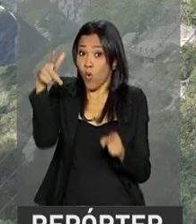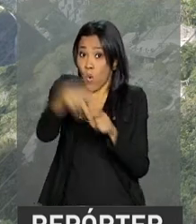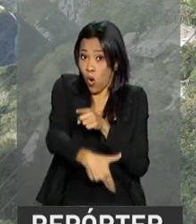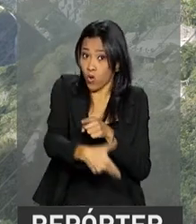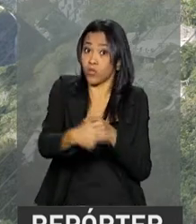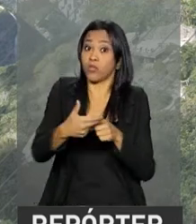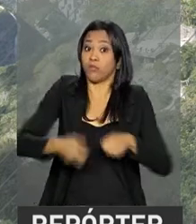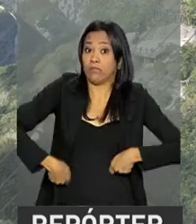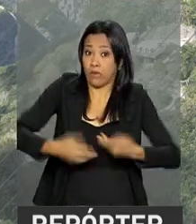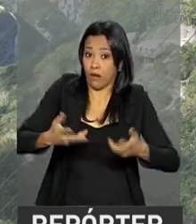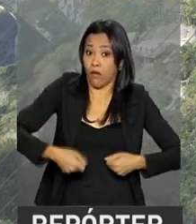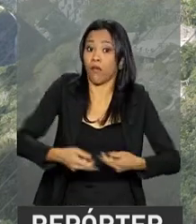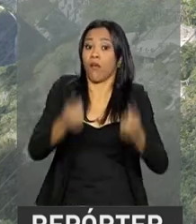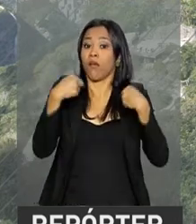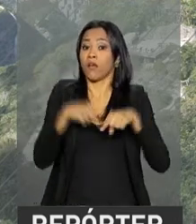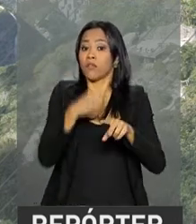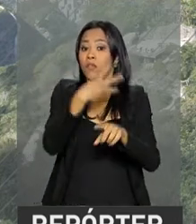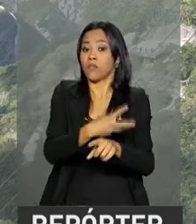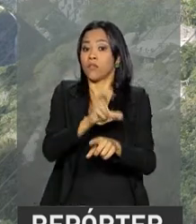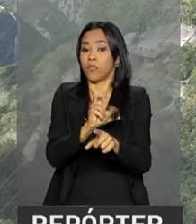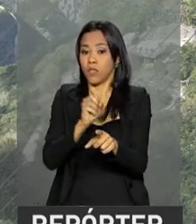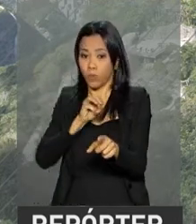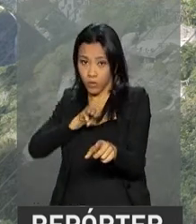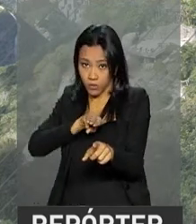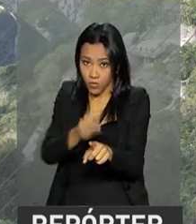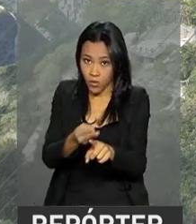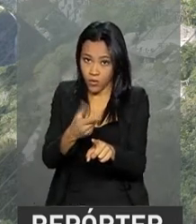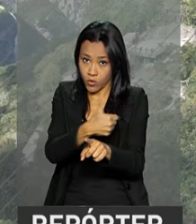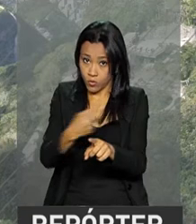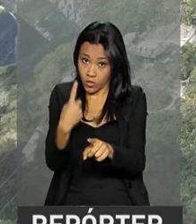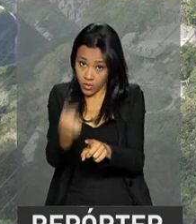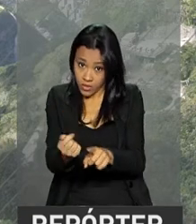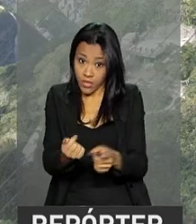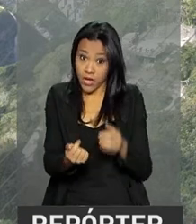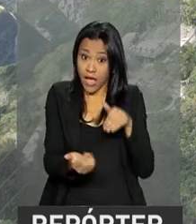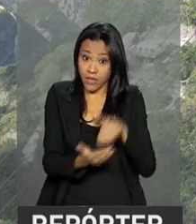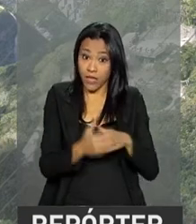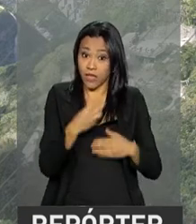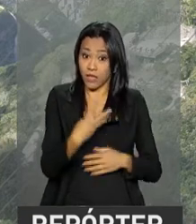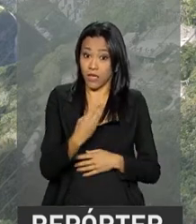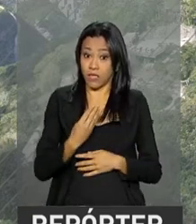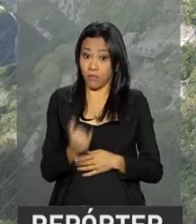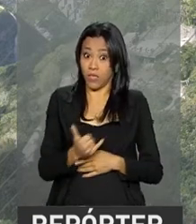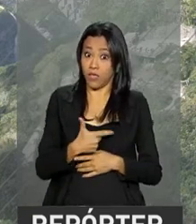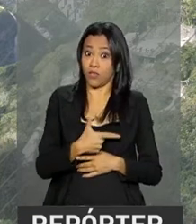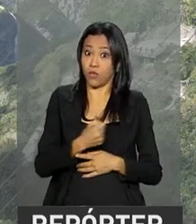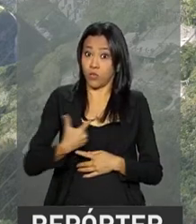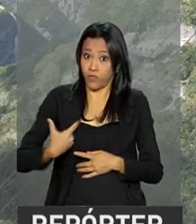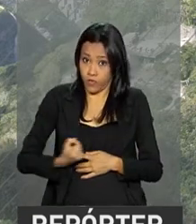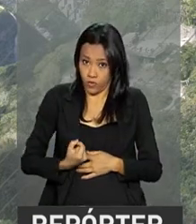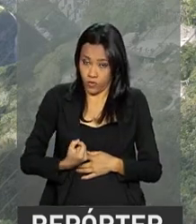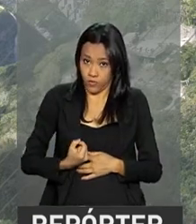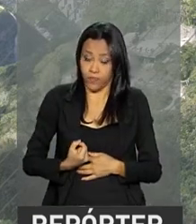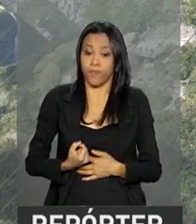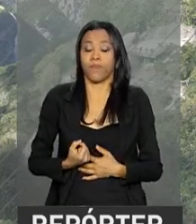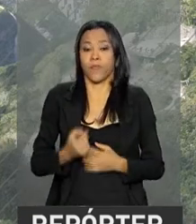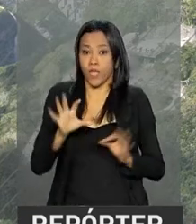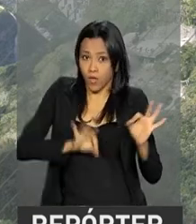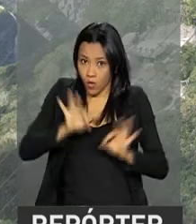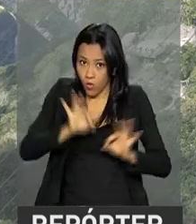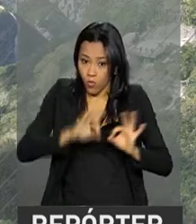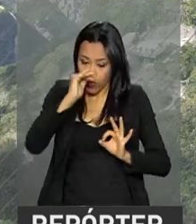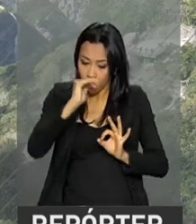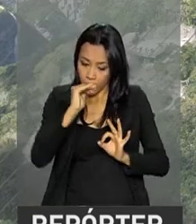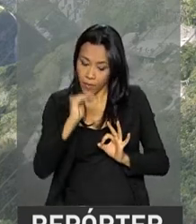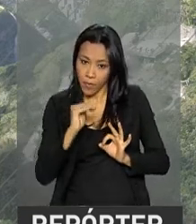despesas de 350 mil mas em 2017 chegando a 3 bilhões em 2020 também está previsto a